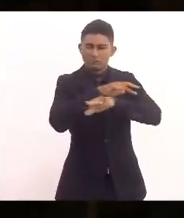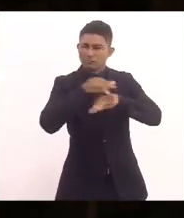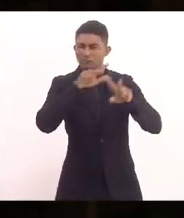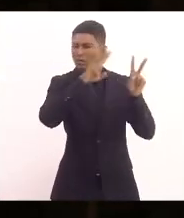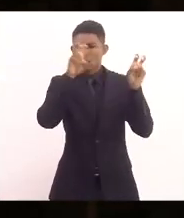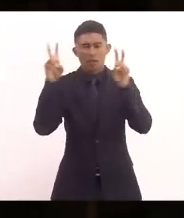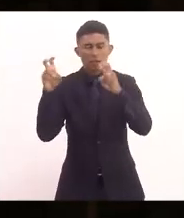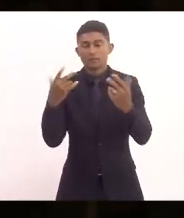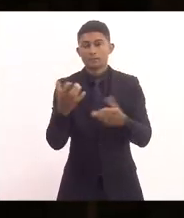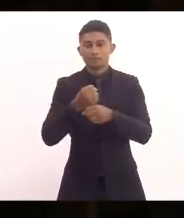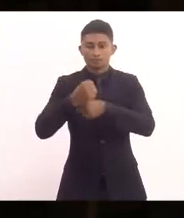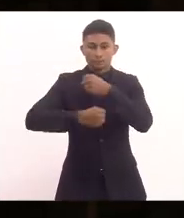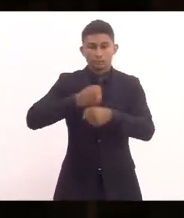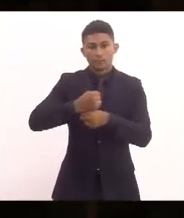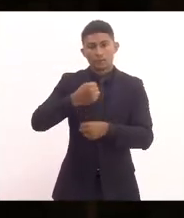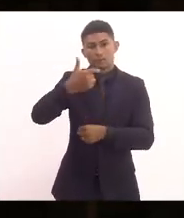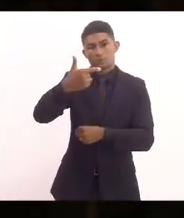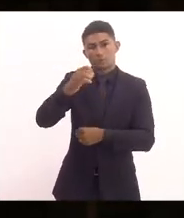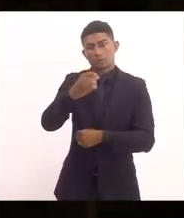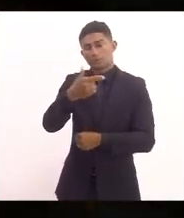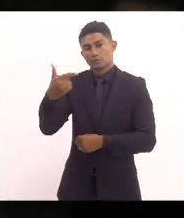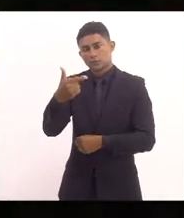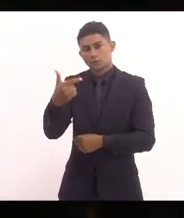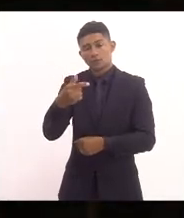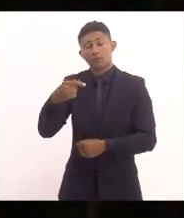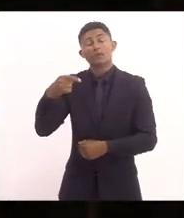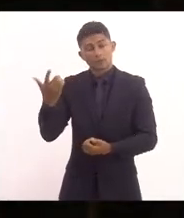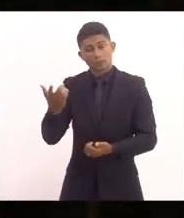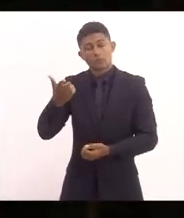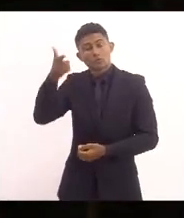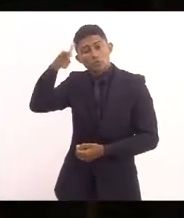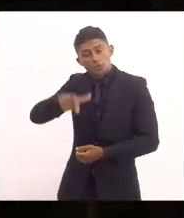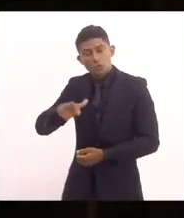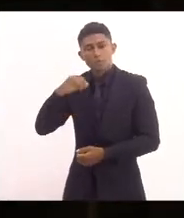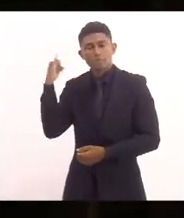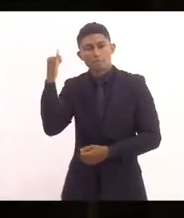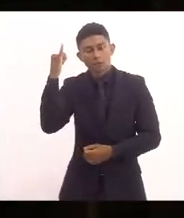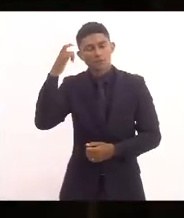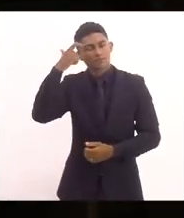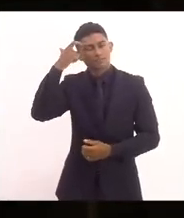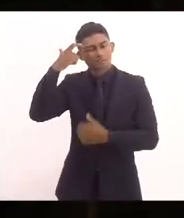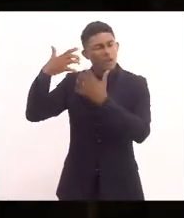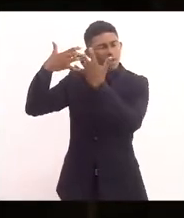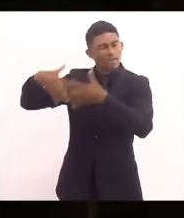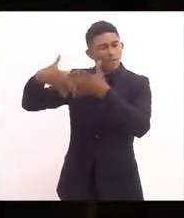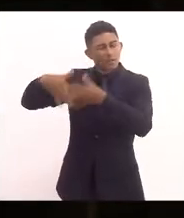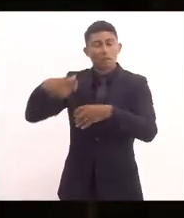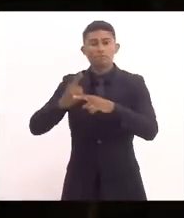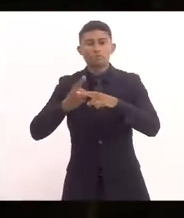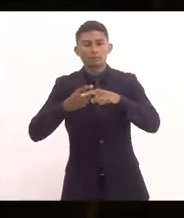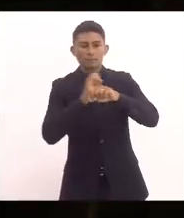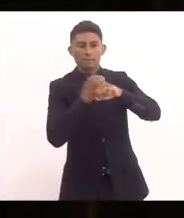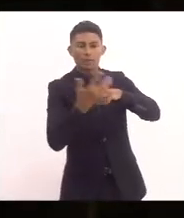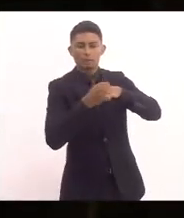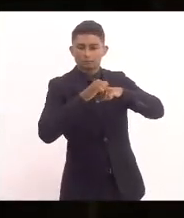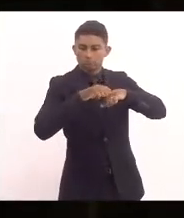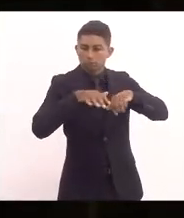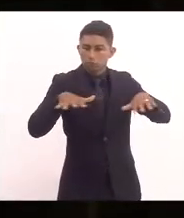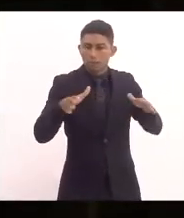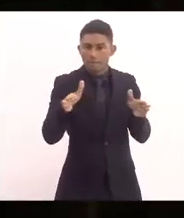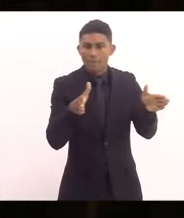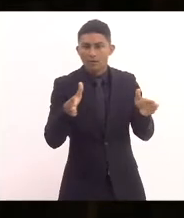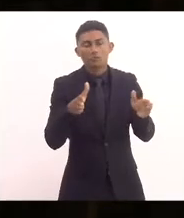Em 2022, a ABEM reafirma a importância da reflexão sobre o impacto da pandemia na sociedade brasileira e